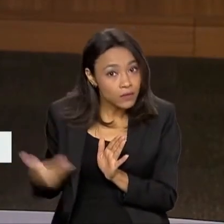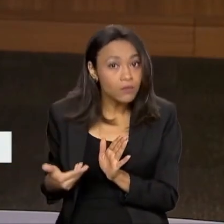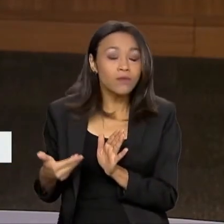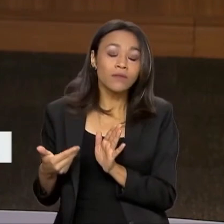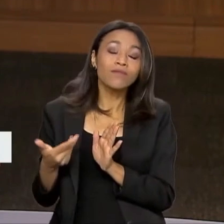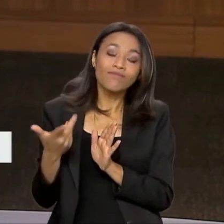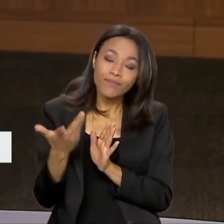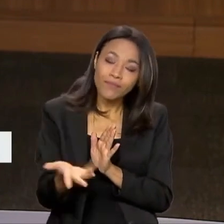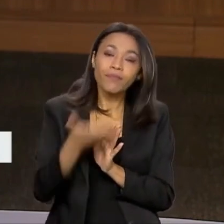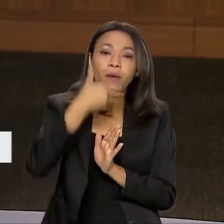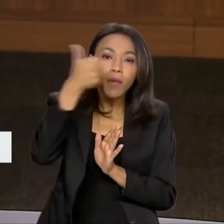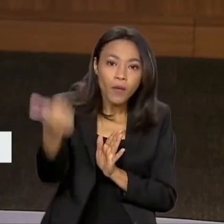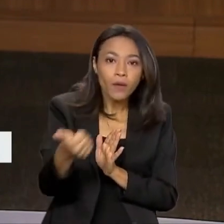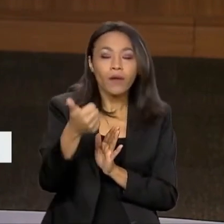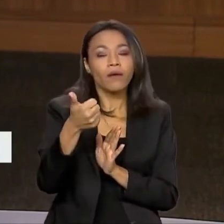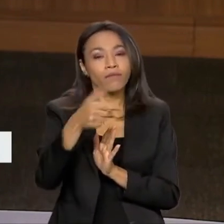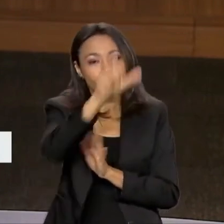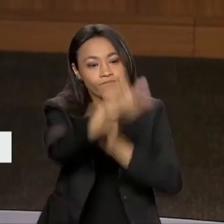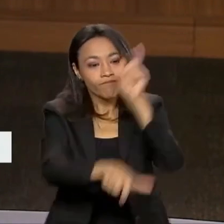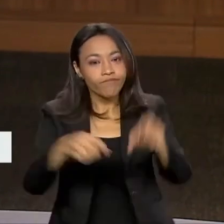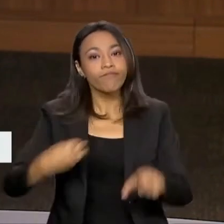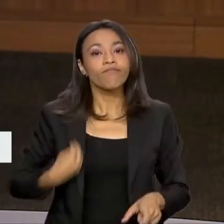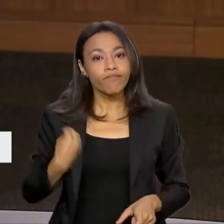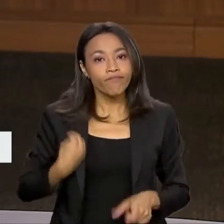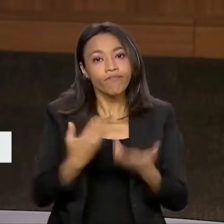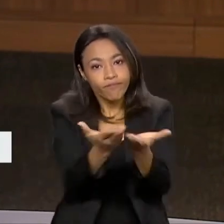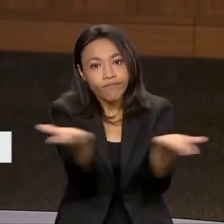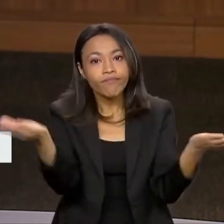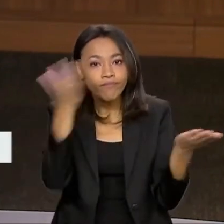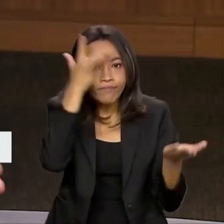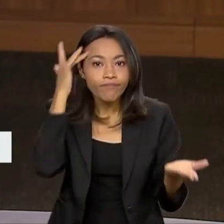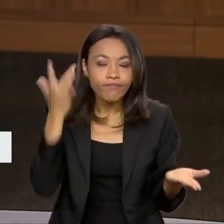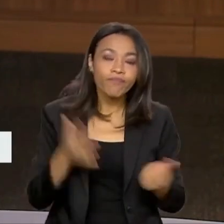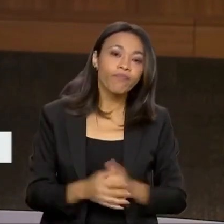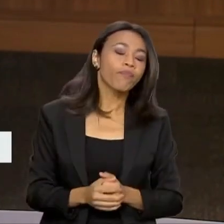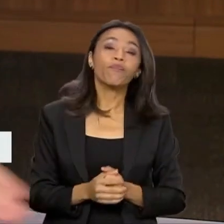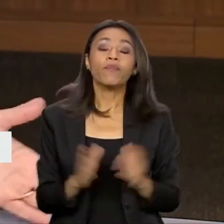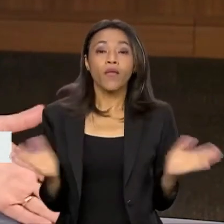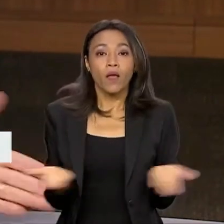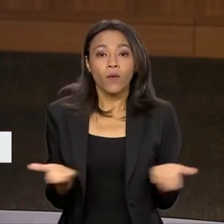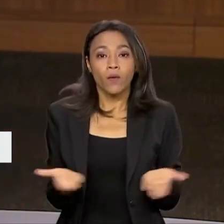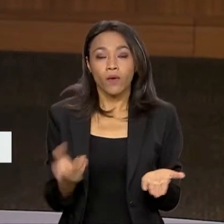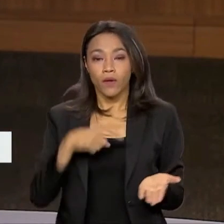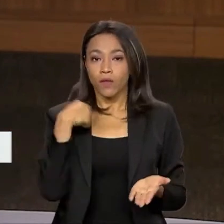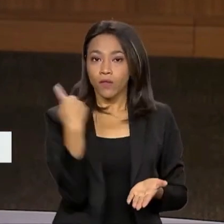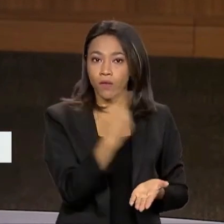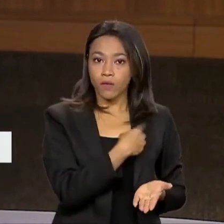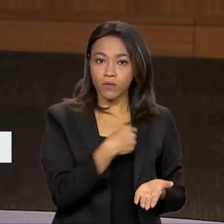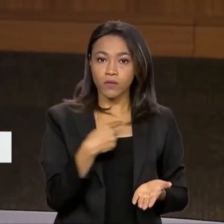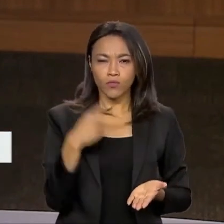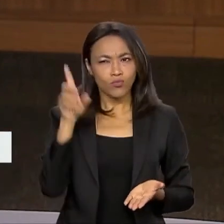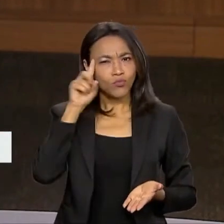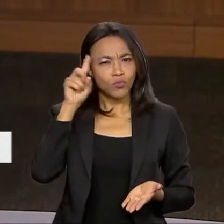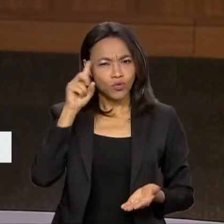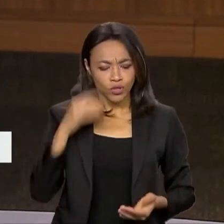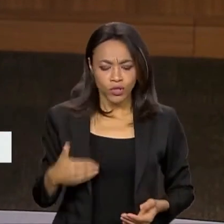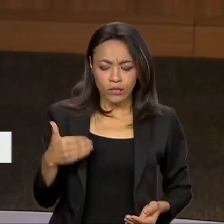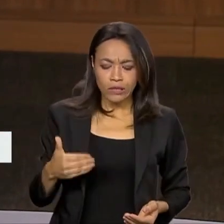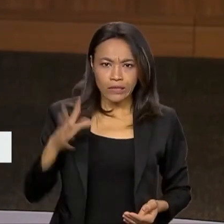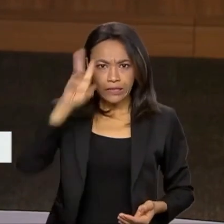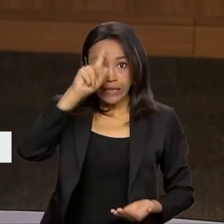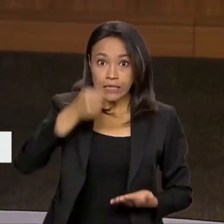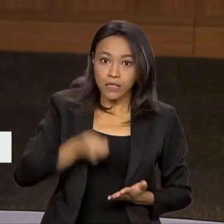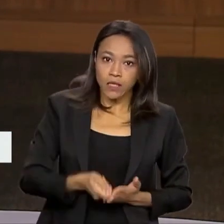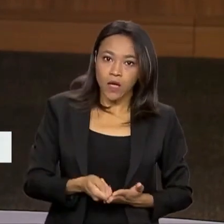permite melhorar um pouco a condição agora nós agora temos um dia meio decisivo porque tem